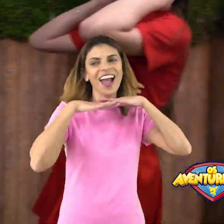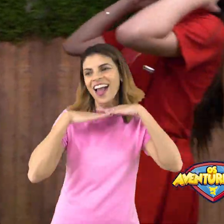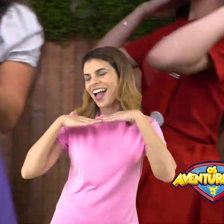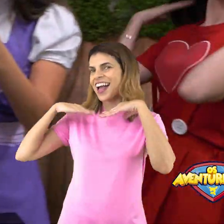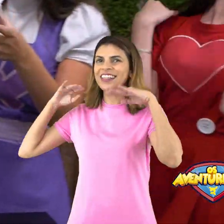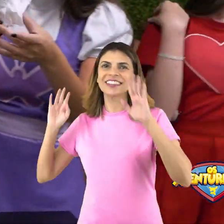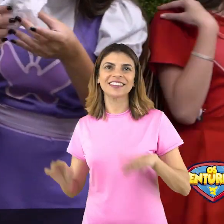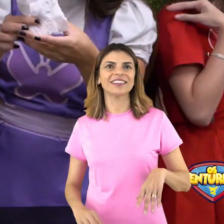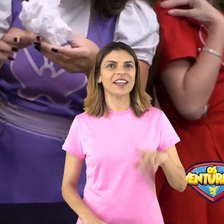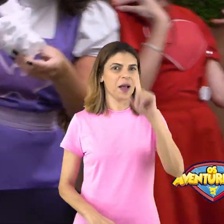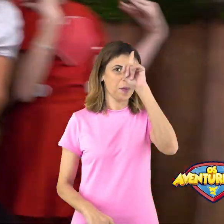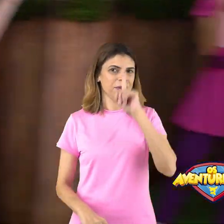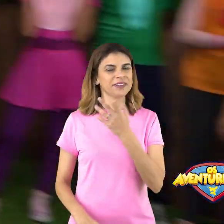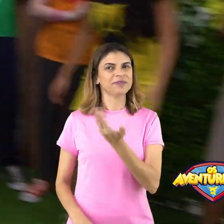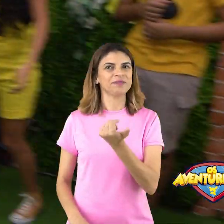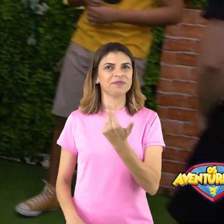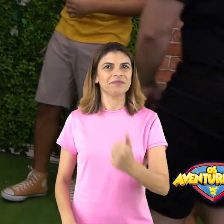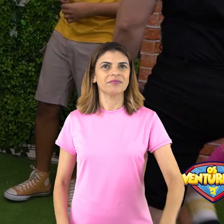E vem amarela!